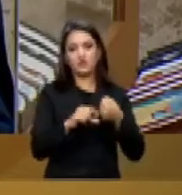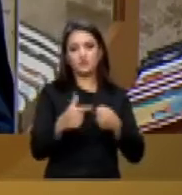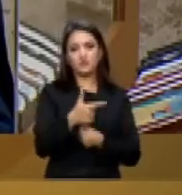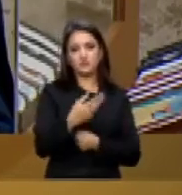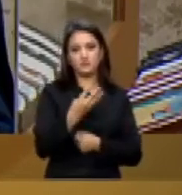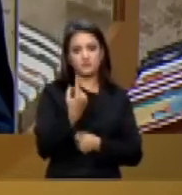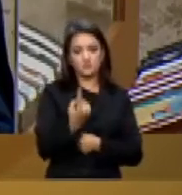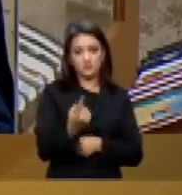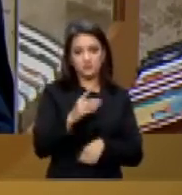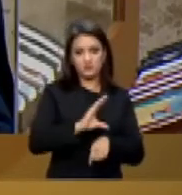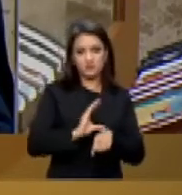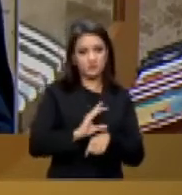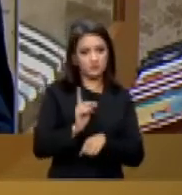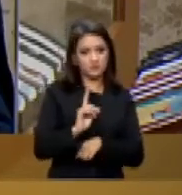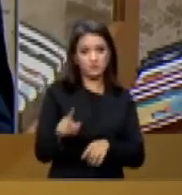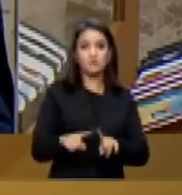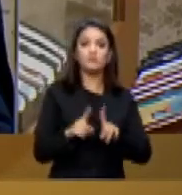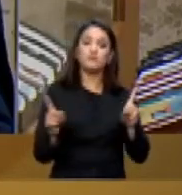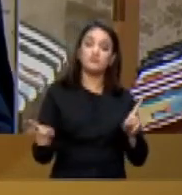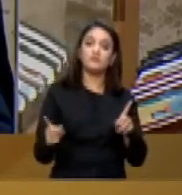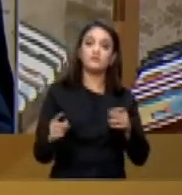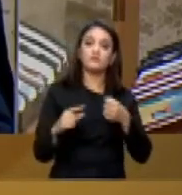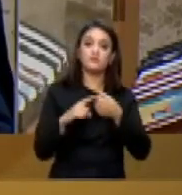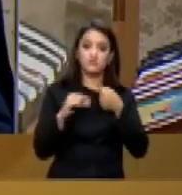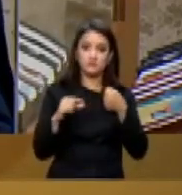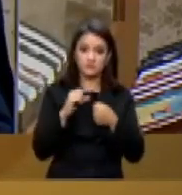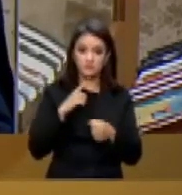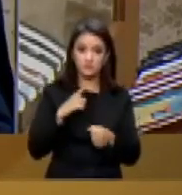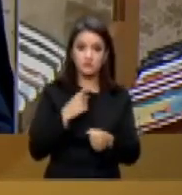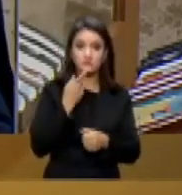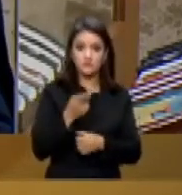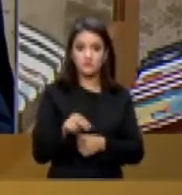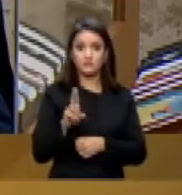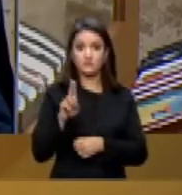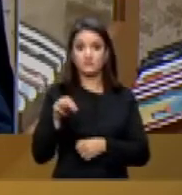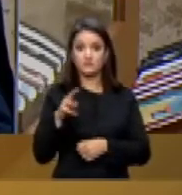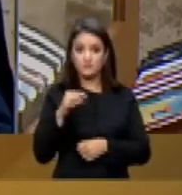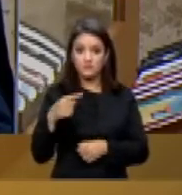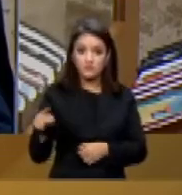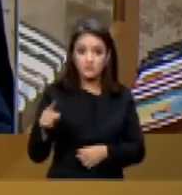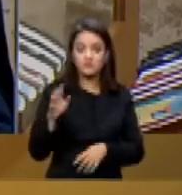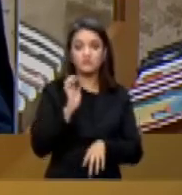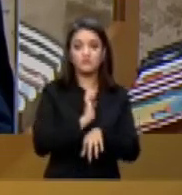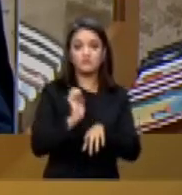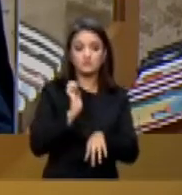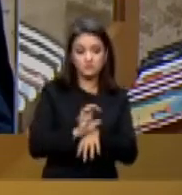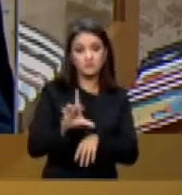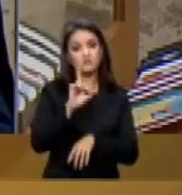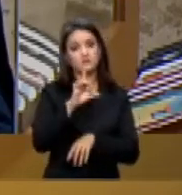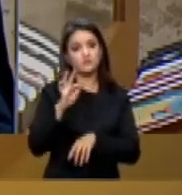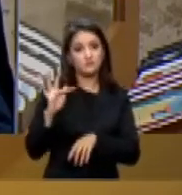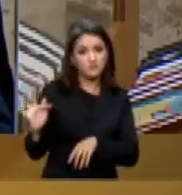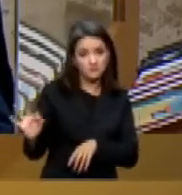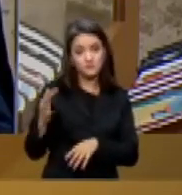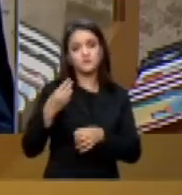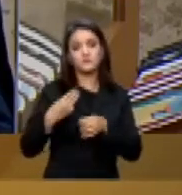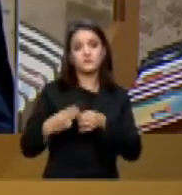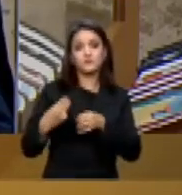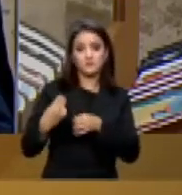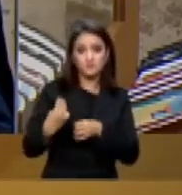da Lei Maior. Esse dispositivo constitucional estabelece que a União, os Estados, o Distrito Federal e os